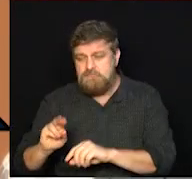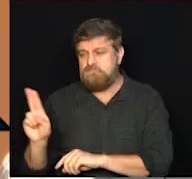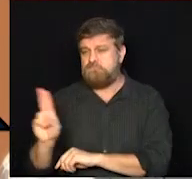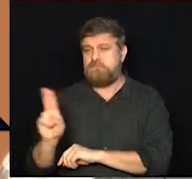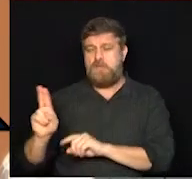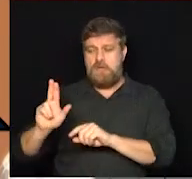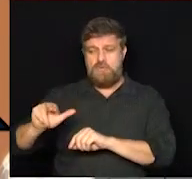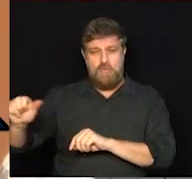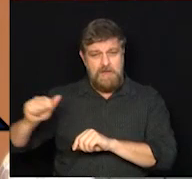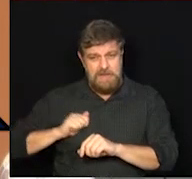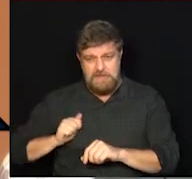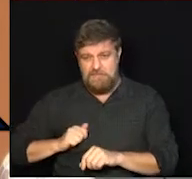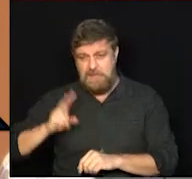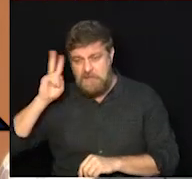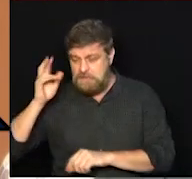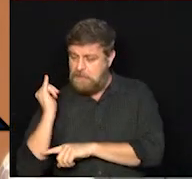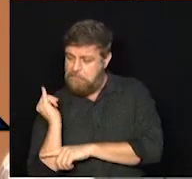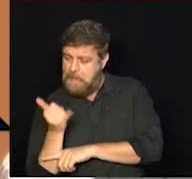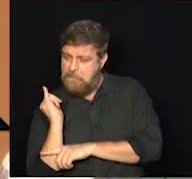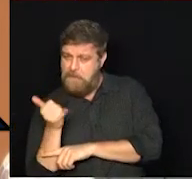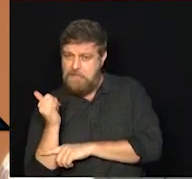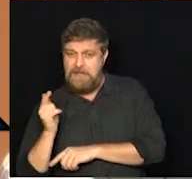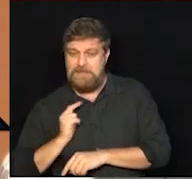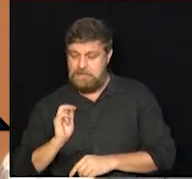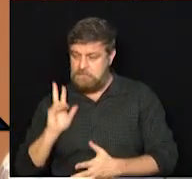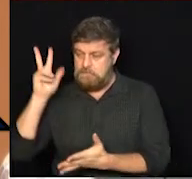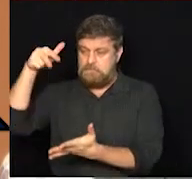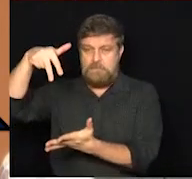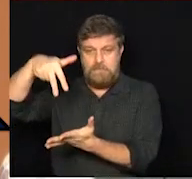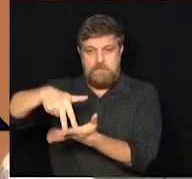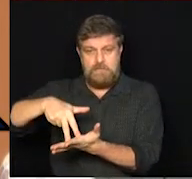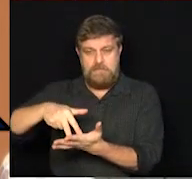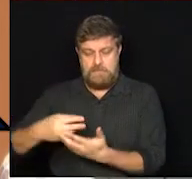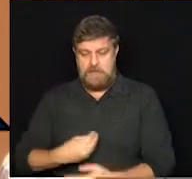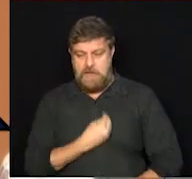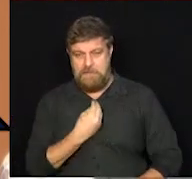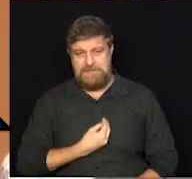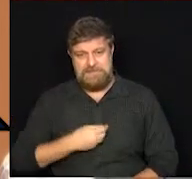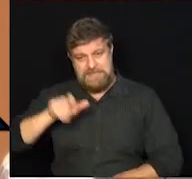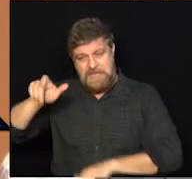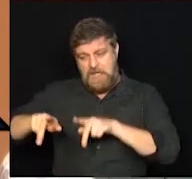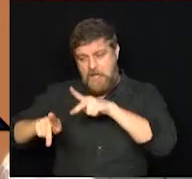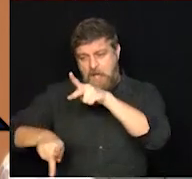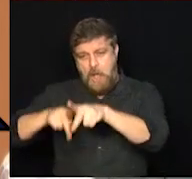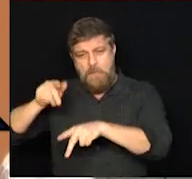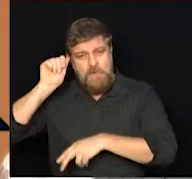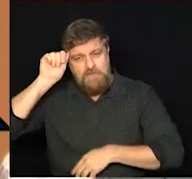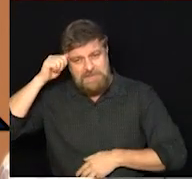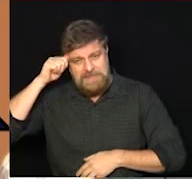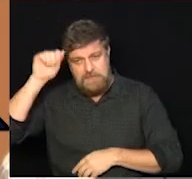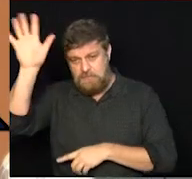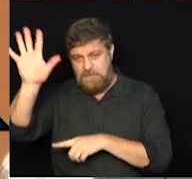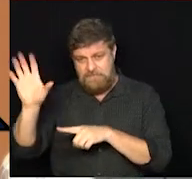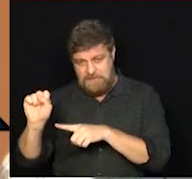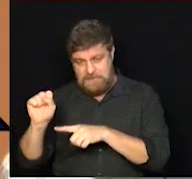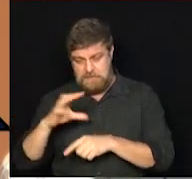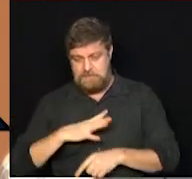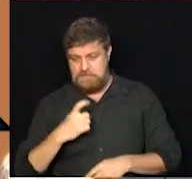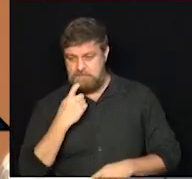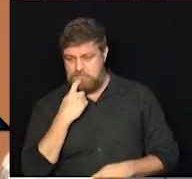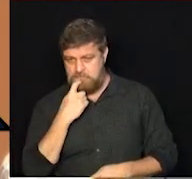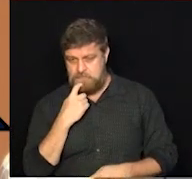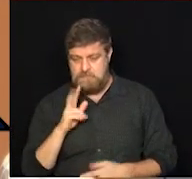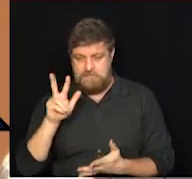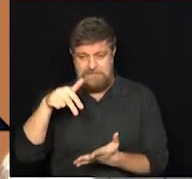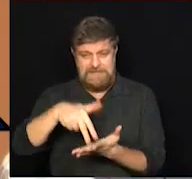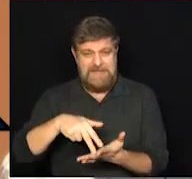mal contada e resgata a presença africana na construção desenvolvimento na cidade de Campinas a gente precisa